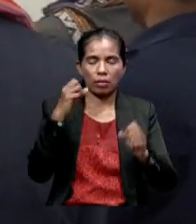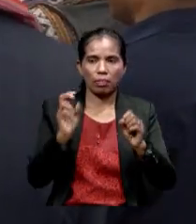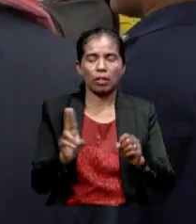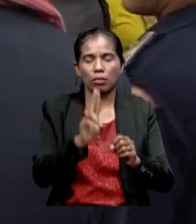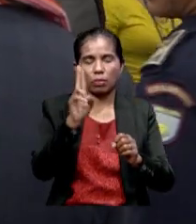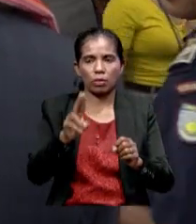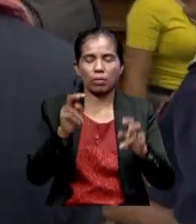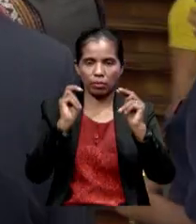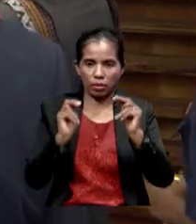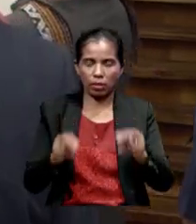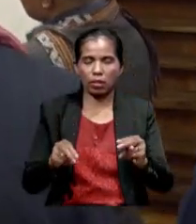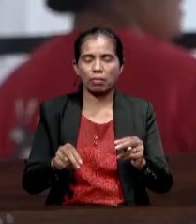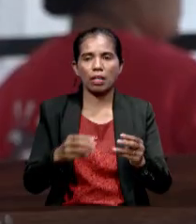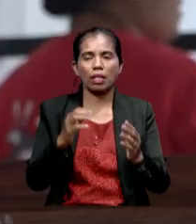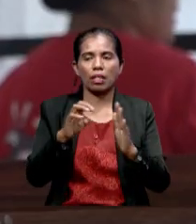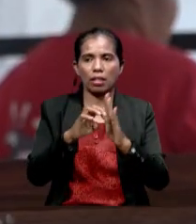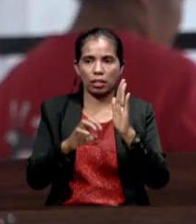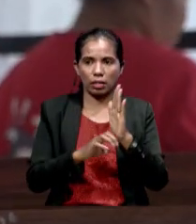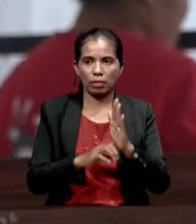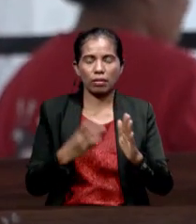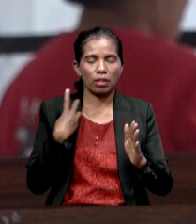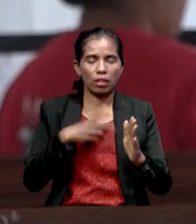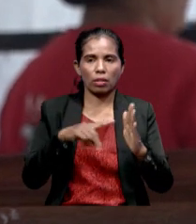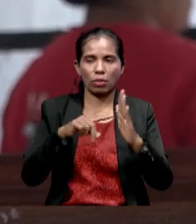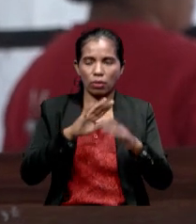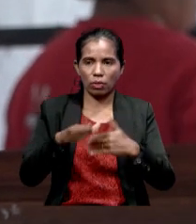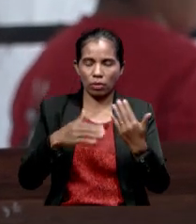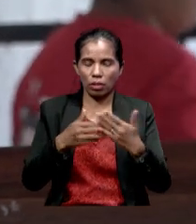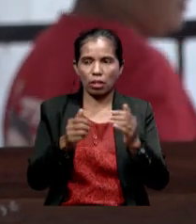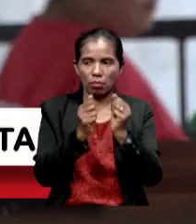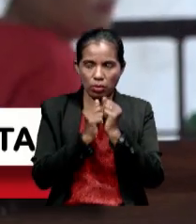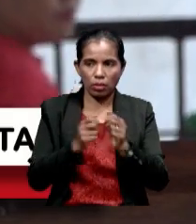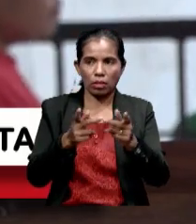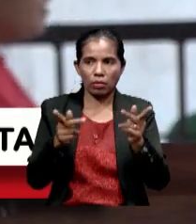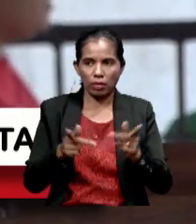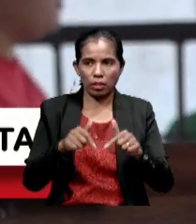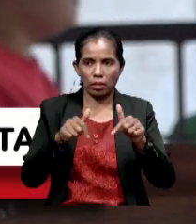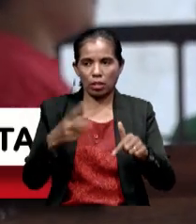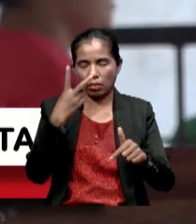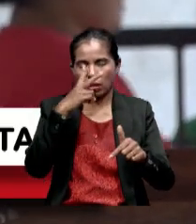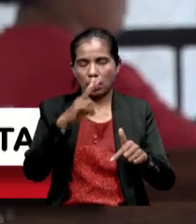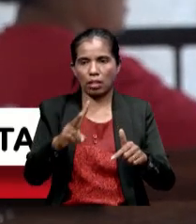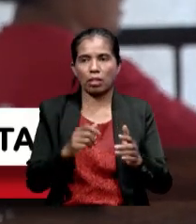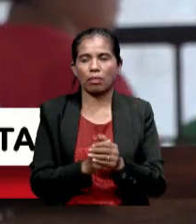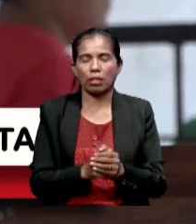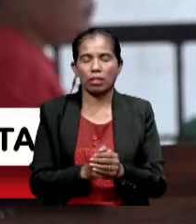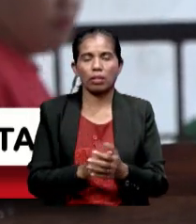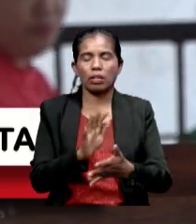necessidade estadunian. Oi, ita hotu kamu tu gene atu assisti langsung mentu ba edifício